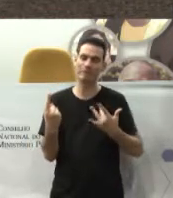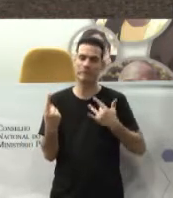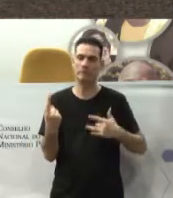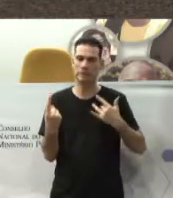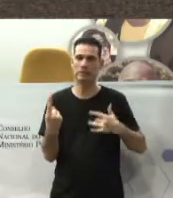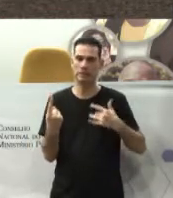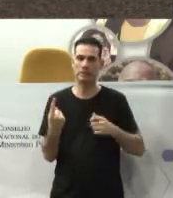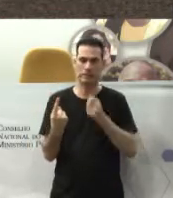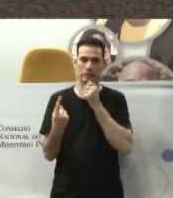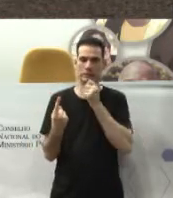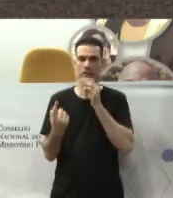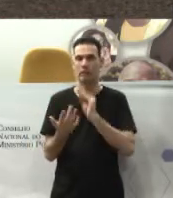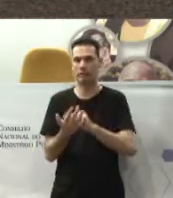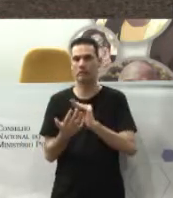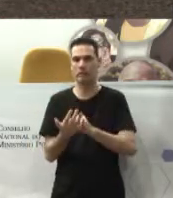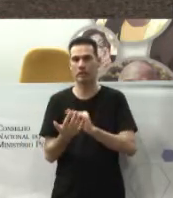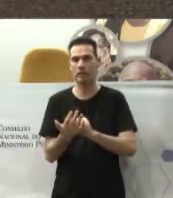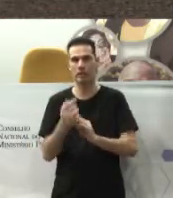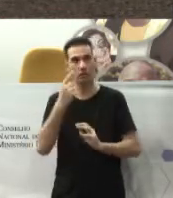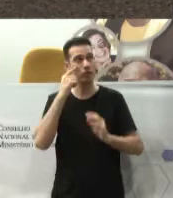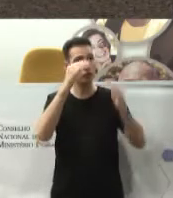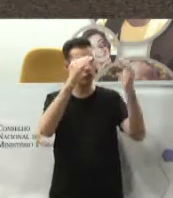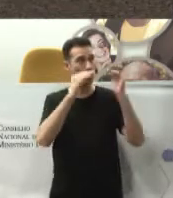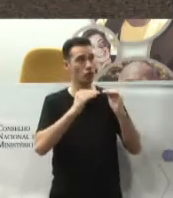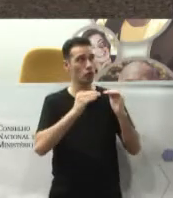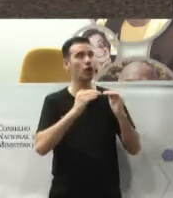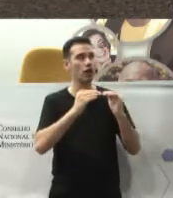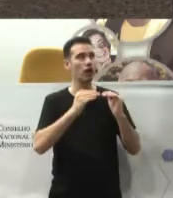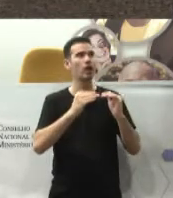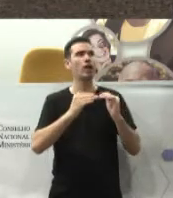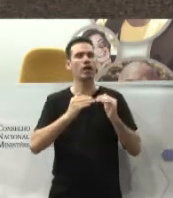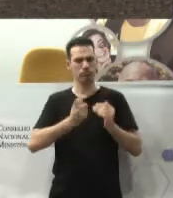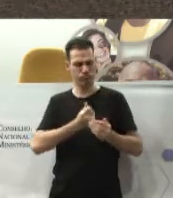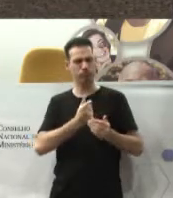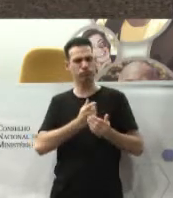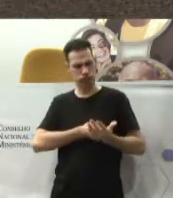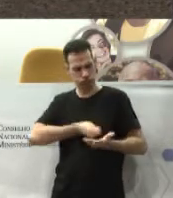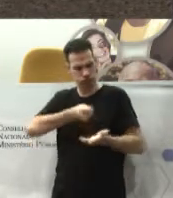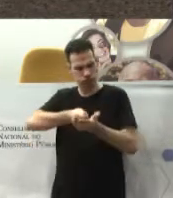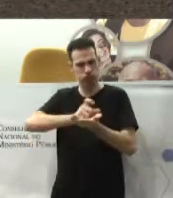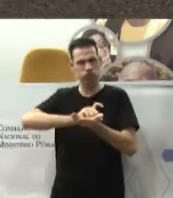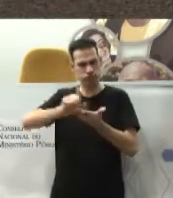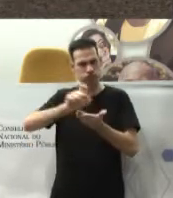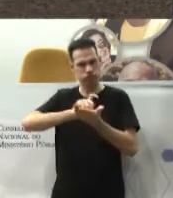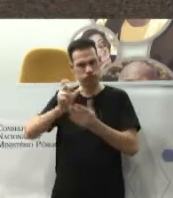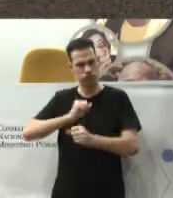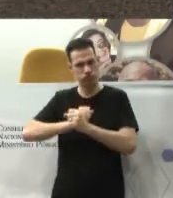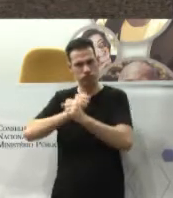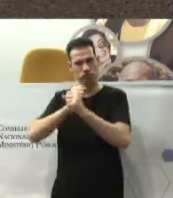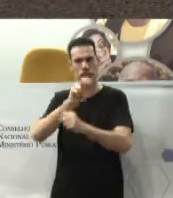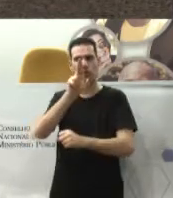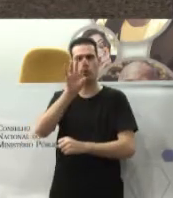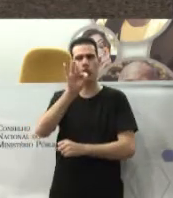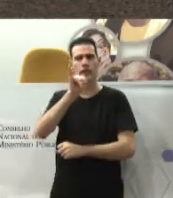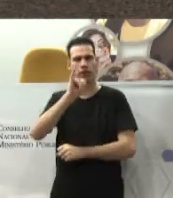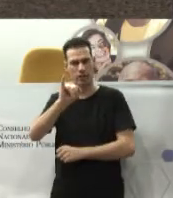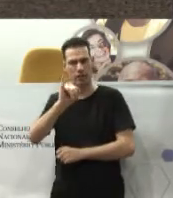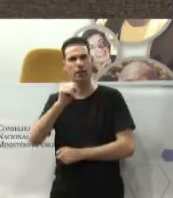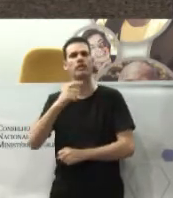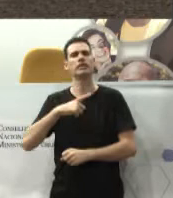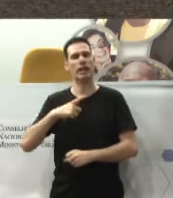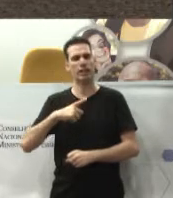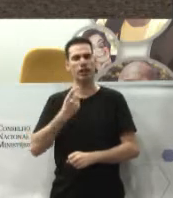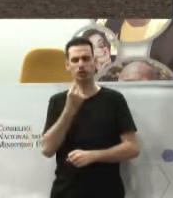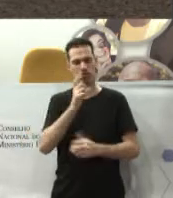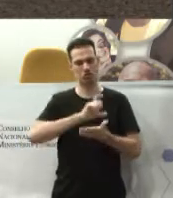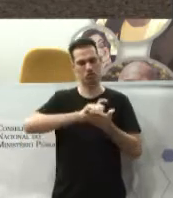ainda. A EBSER investiu na elaboração dos projetos para obras da UTI, está tendo investimento para a